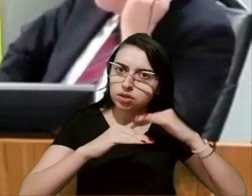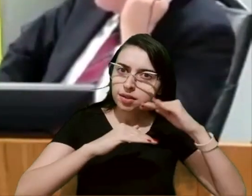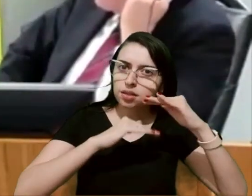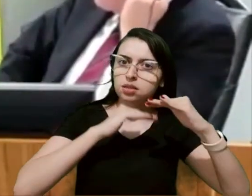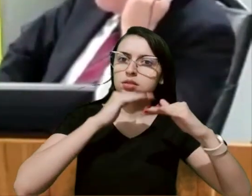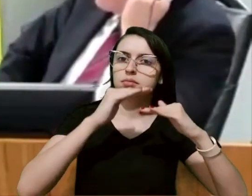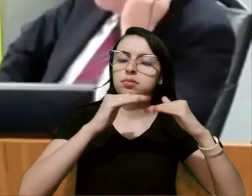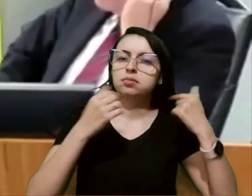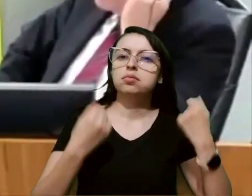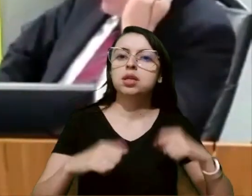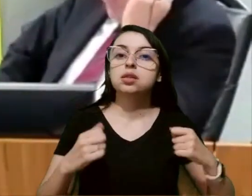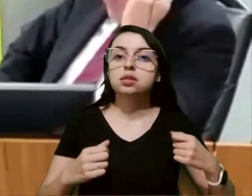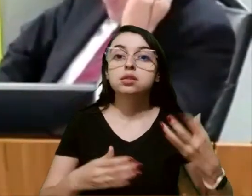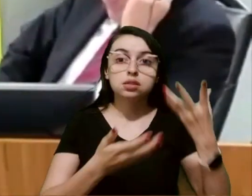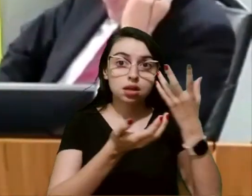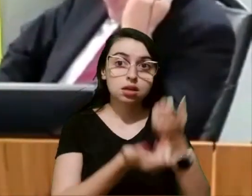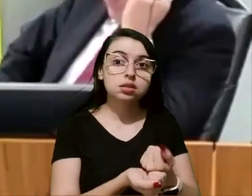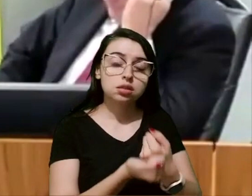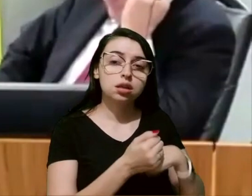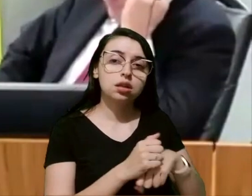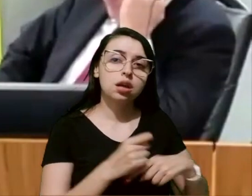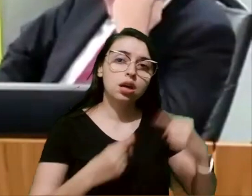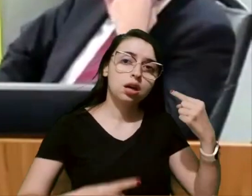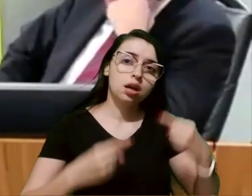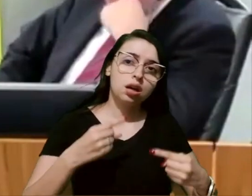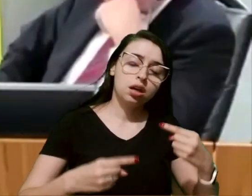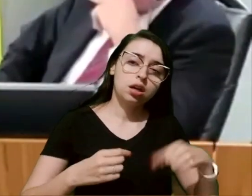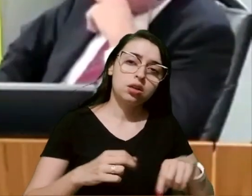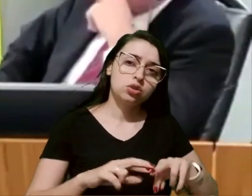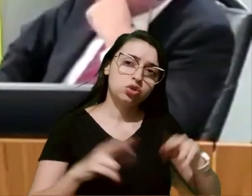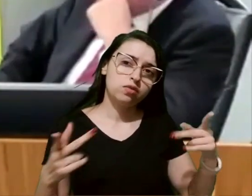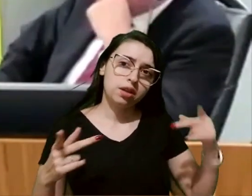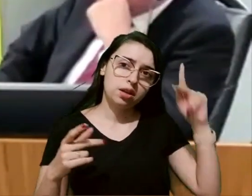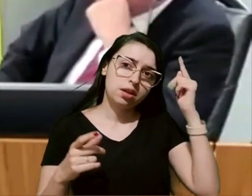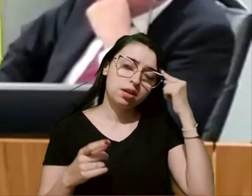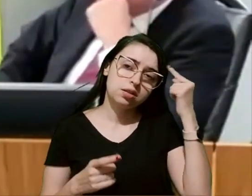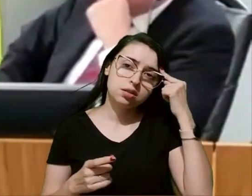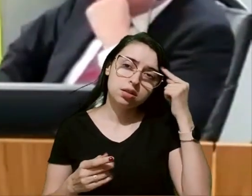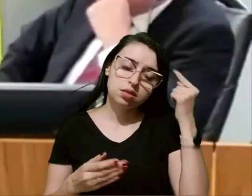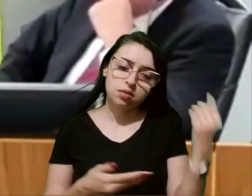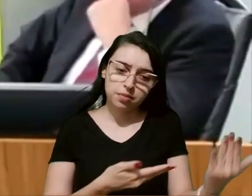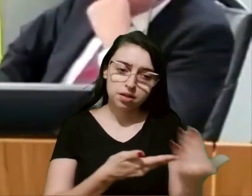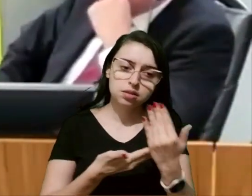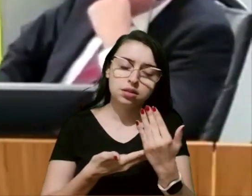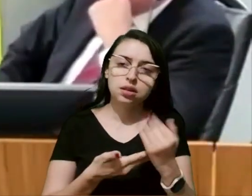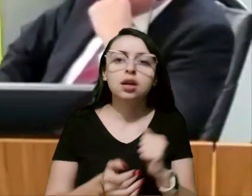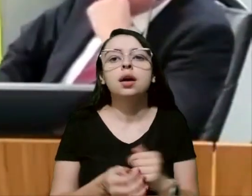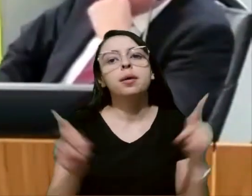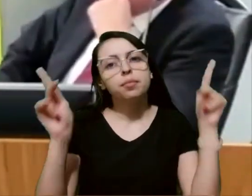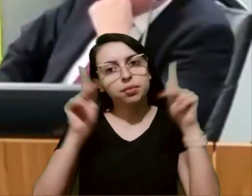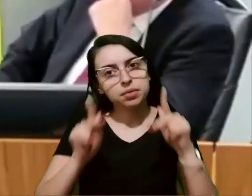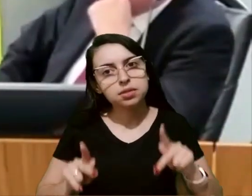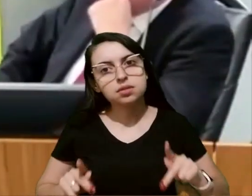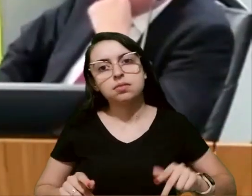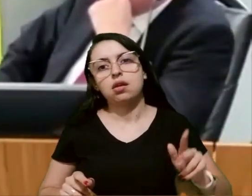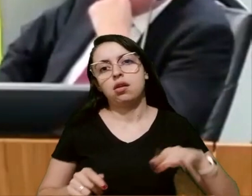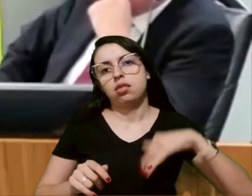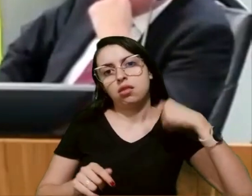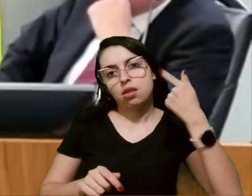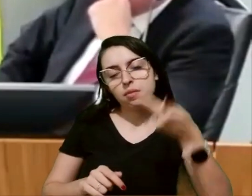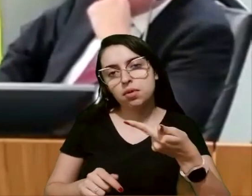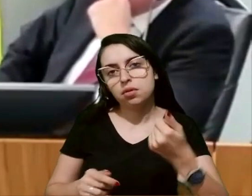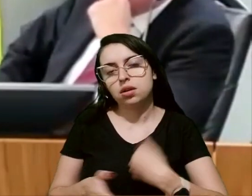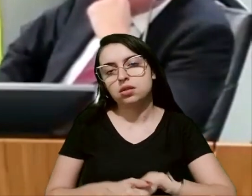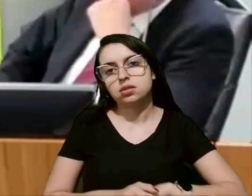maturação, em que você tem que permitir que as divergências se manifestem, que as correntes se manifestem, para você poder pacificar no momento